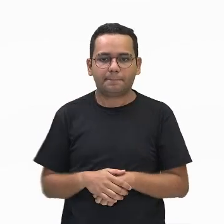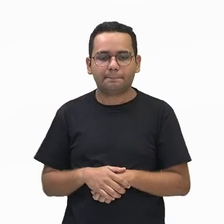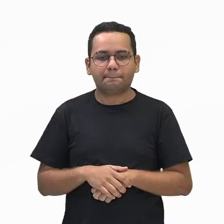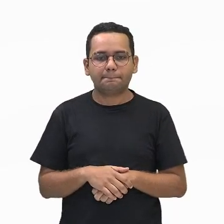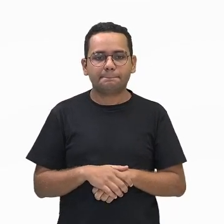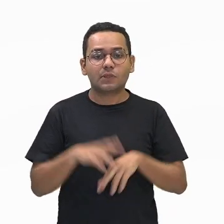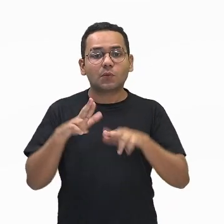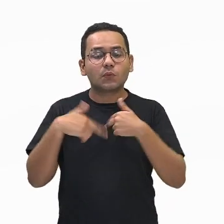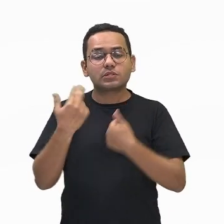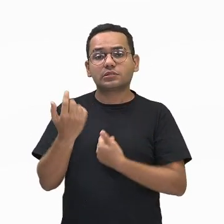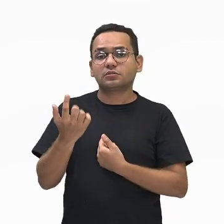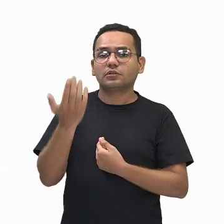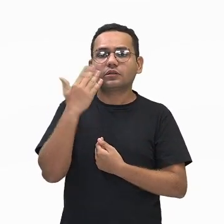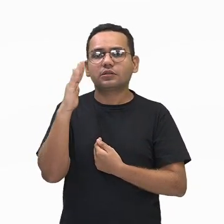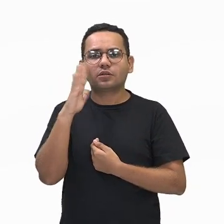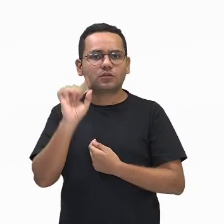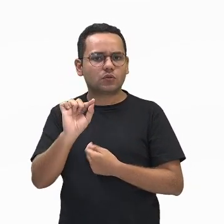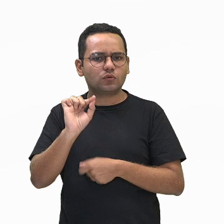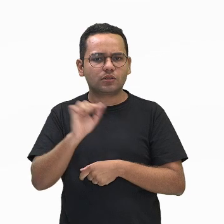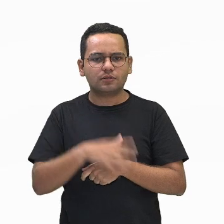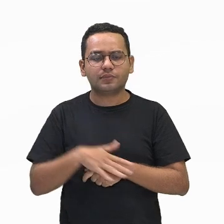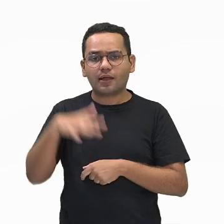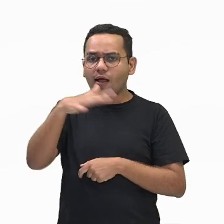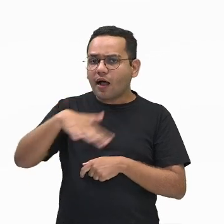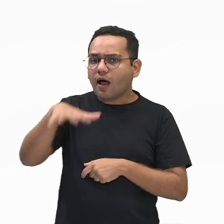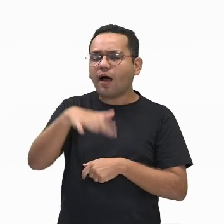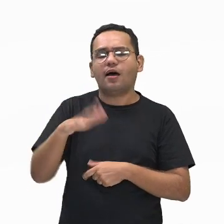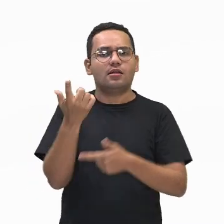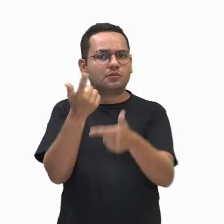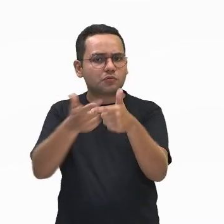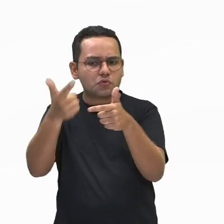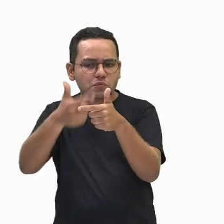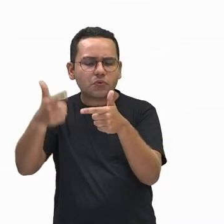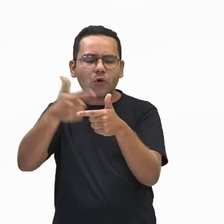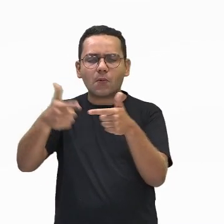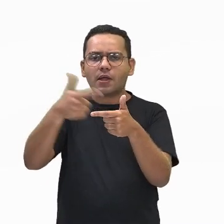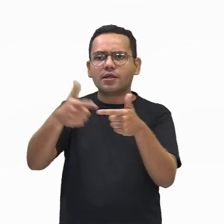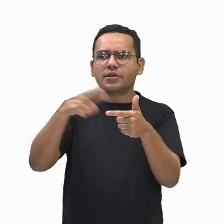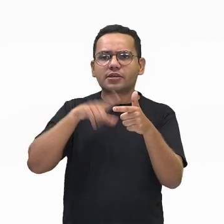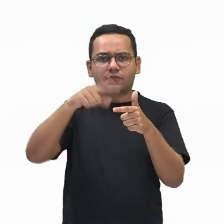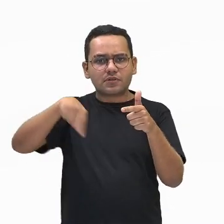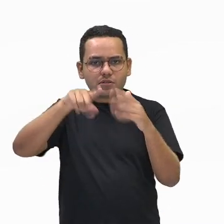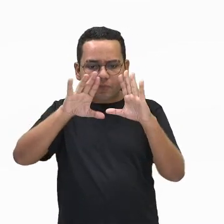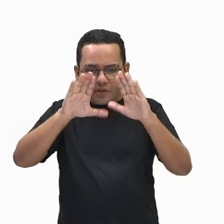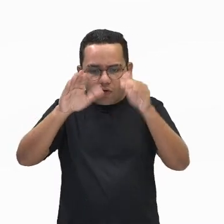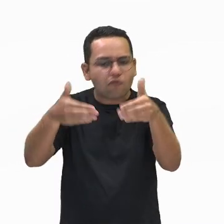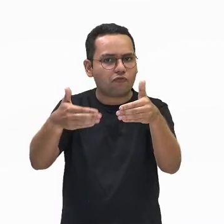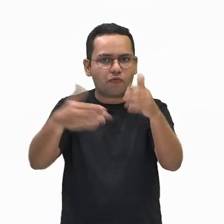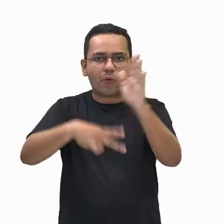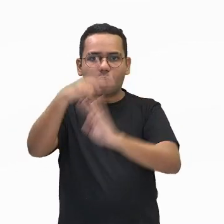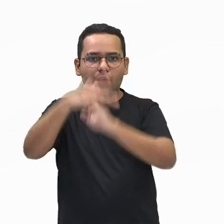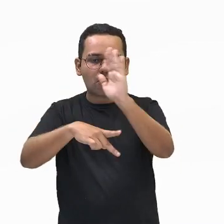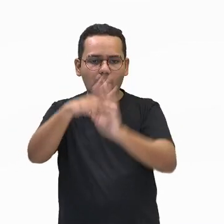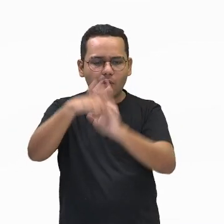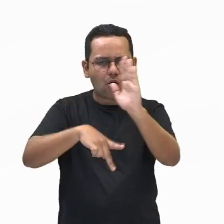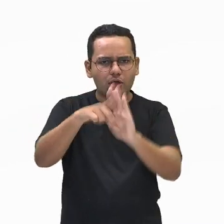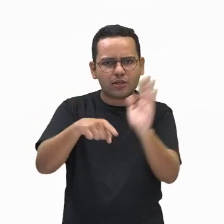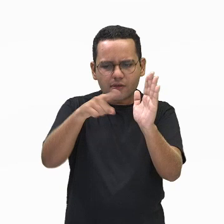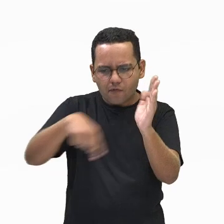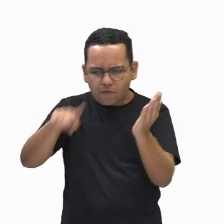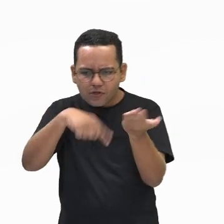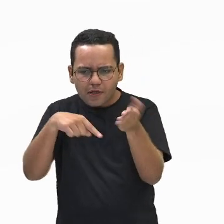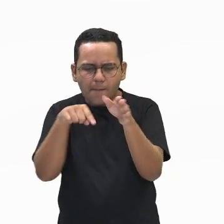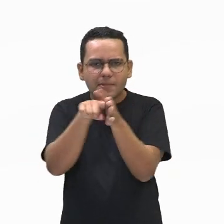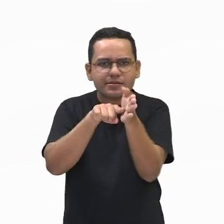essencial que compreenda as questões e os problemas que nortearão o projeto e você se aproprie deles, certo?